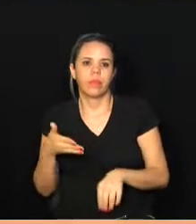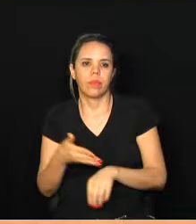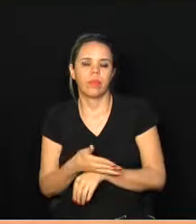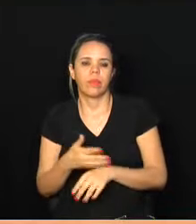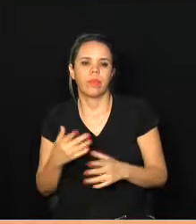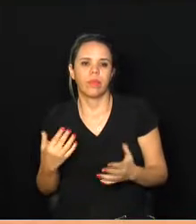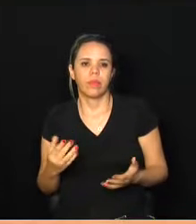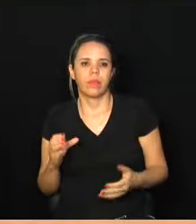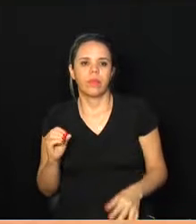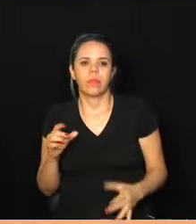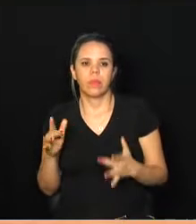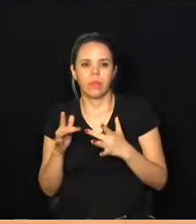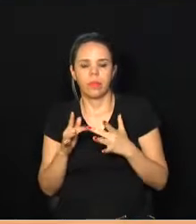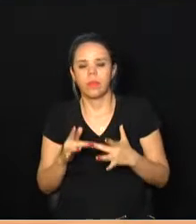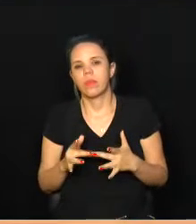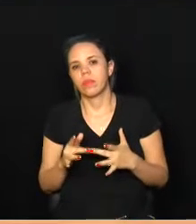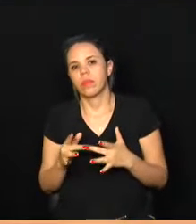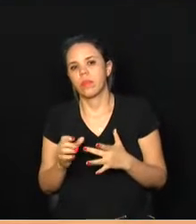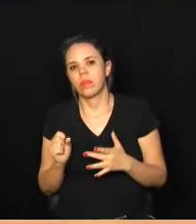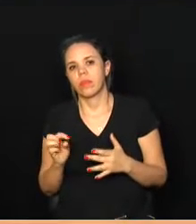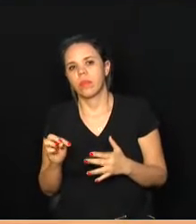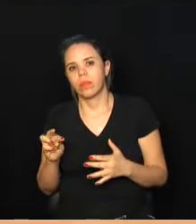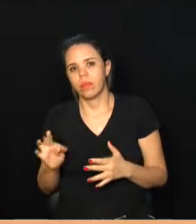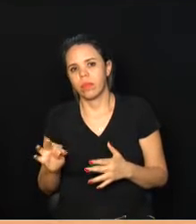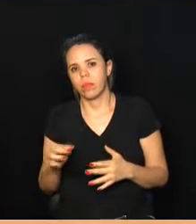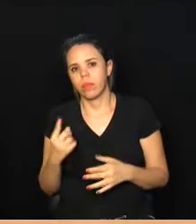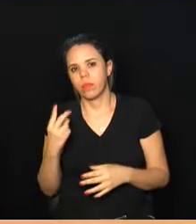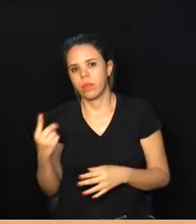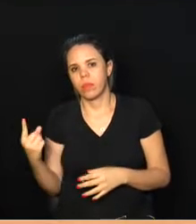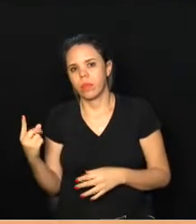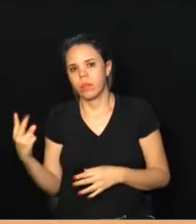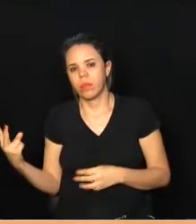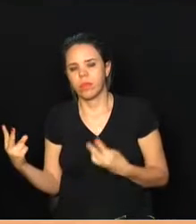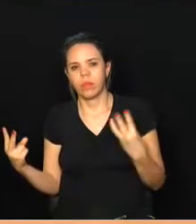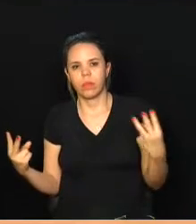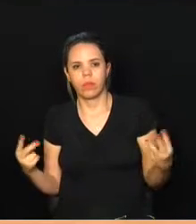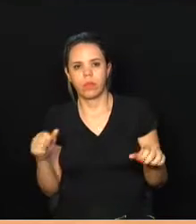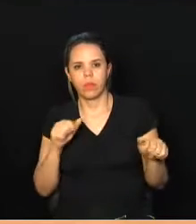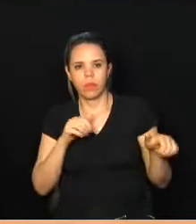é o Connect Smart Cities, que está acontecendo agora, 1, 2 e 3 de setembro,